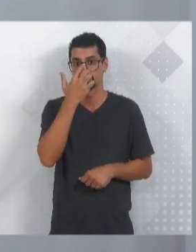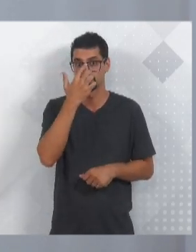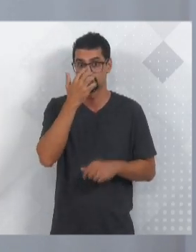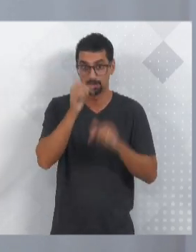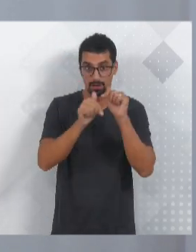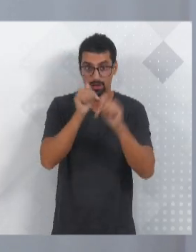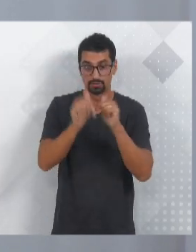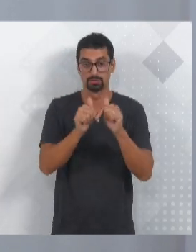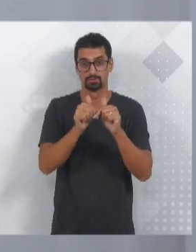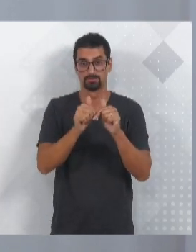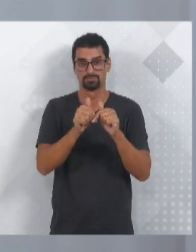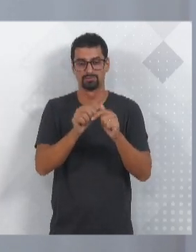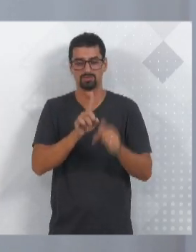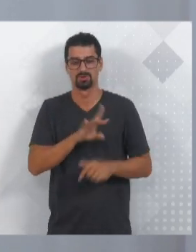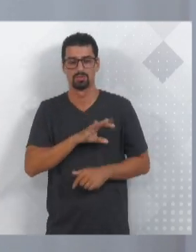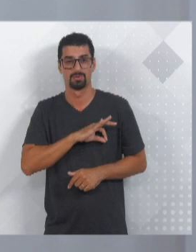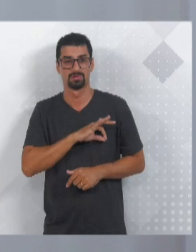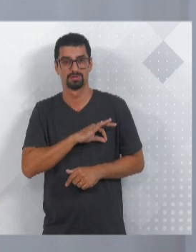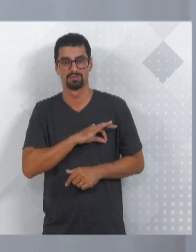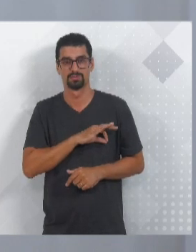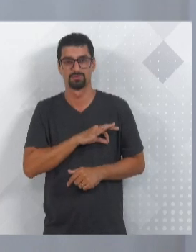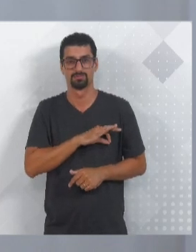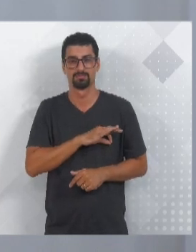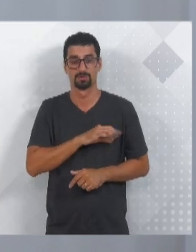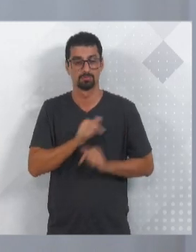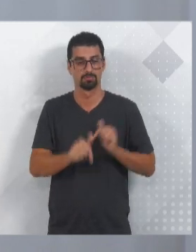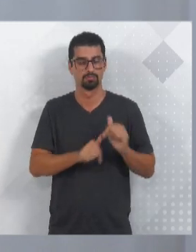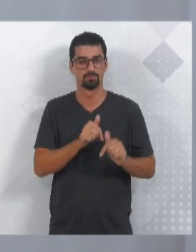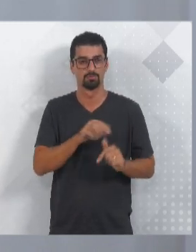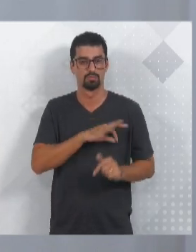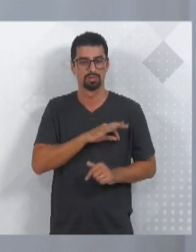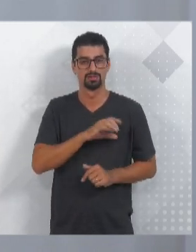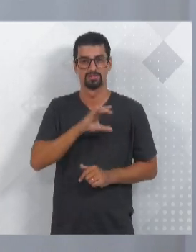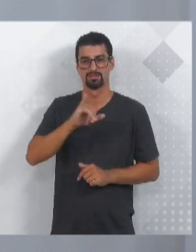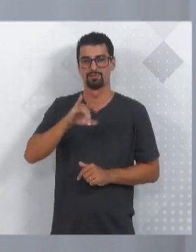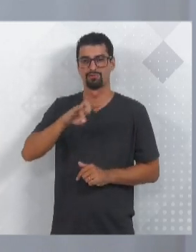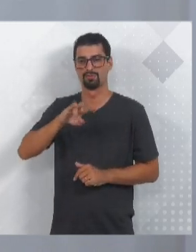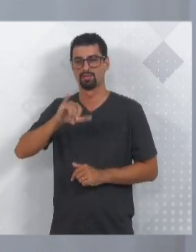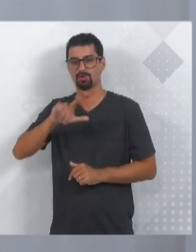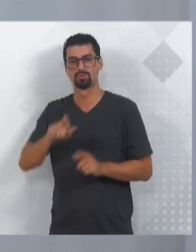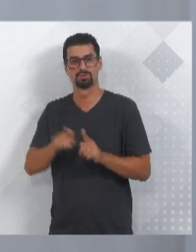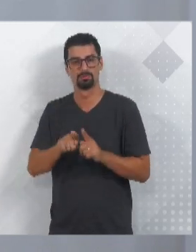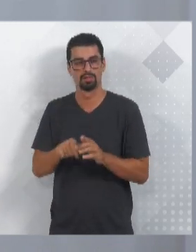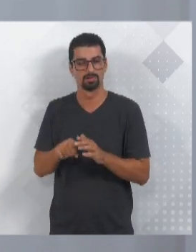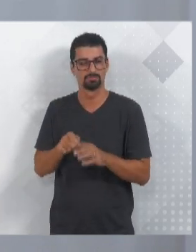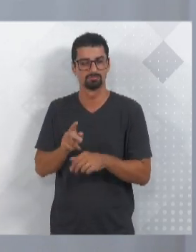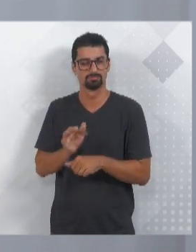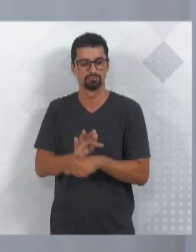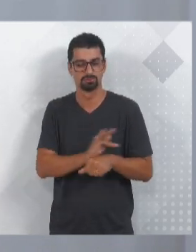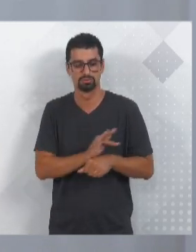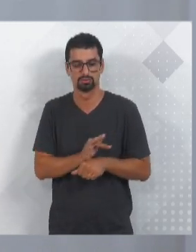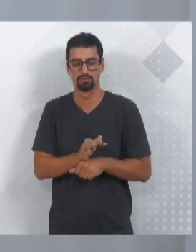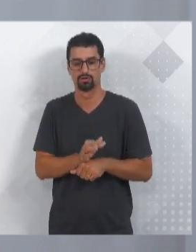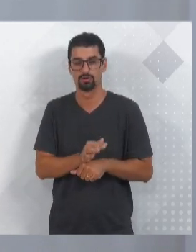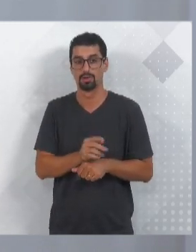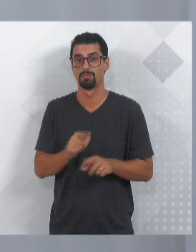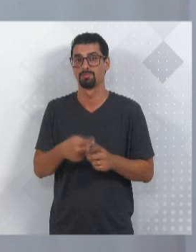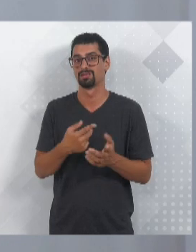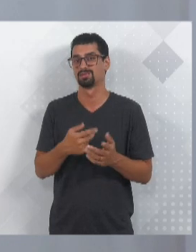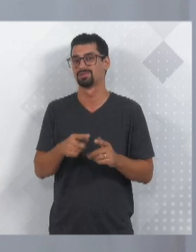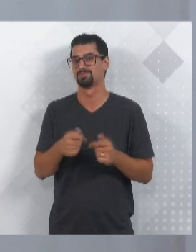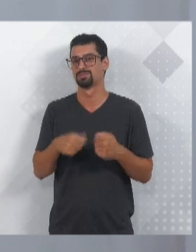só a polícia militar, a polícia civil que faz a investigação, mas a gente precisa gerar